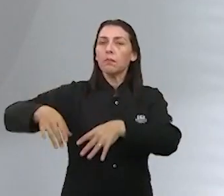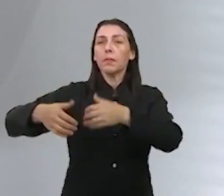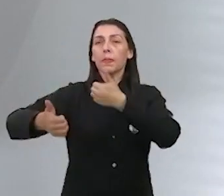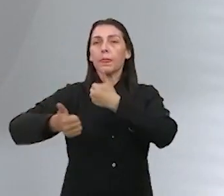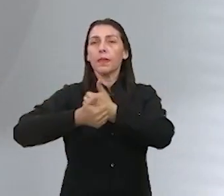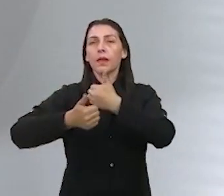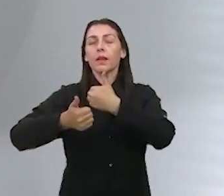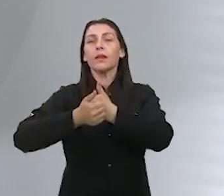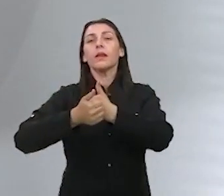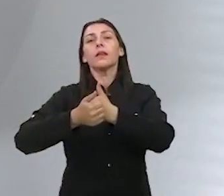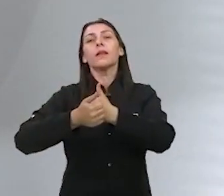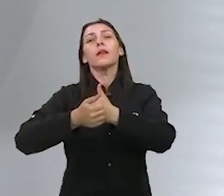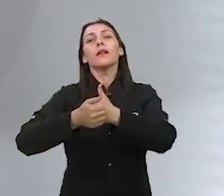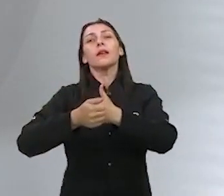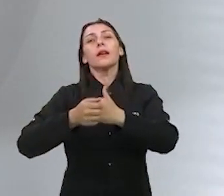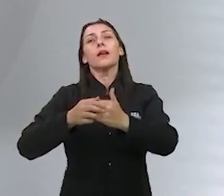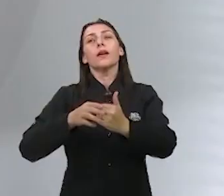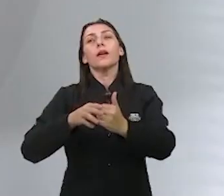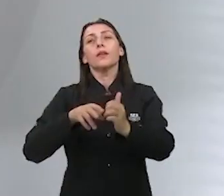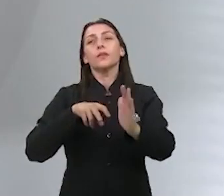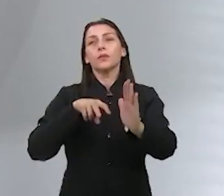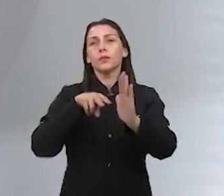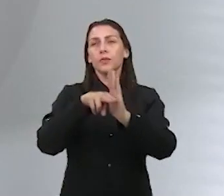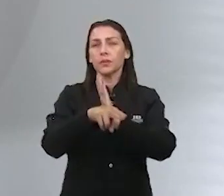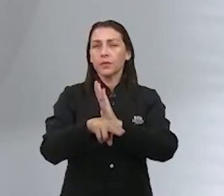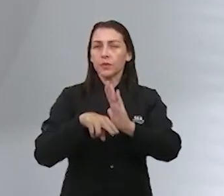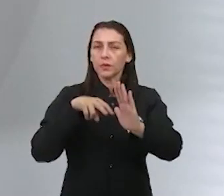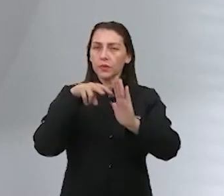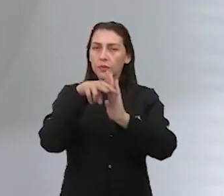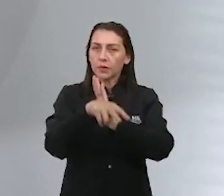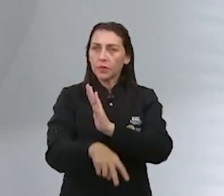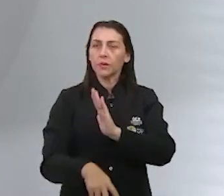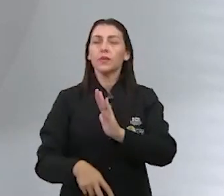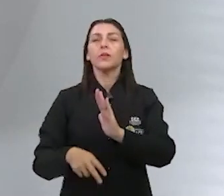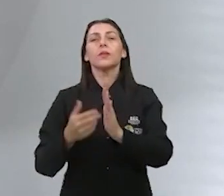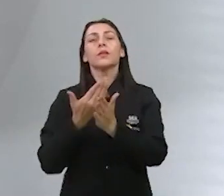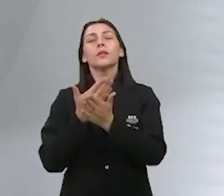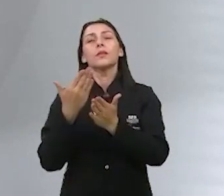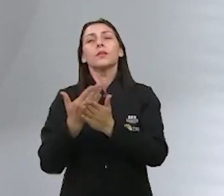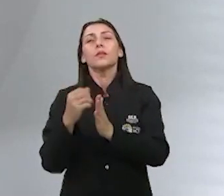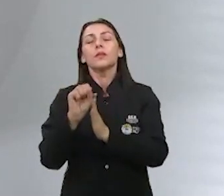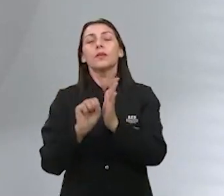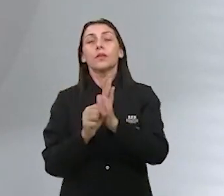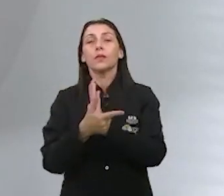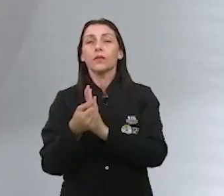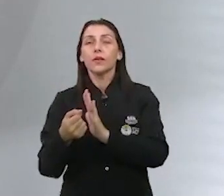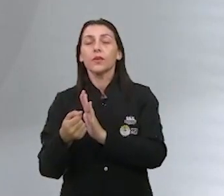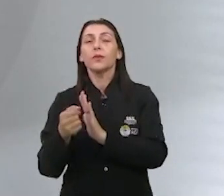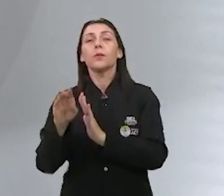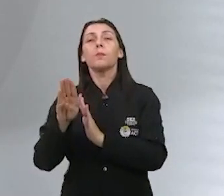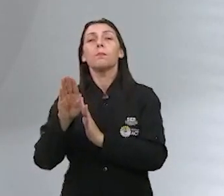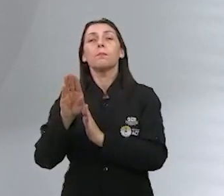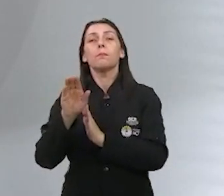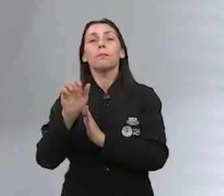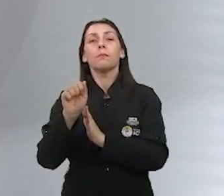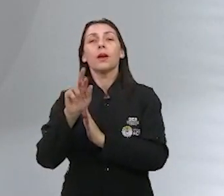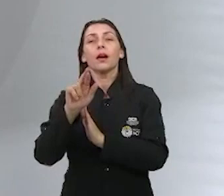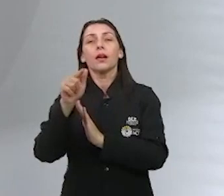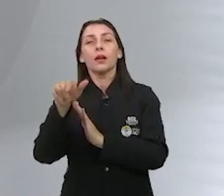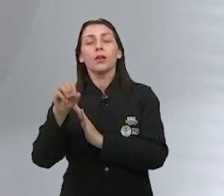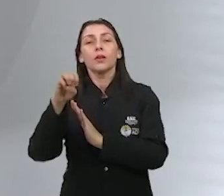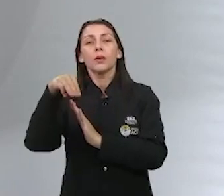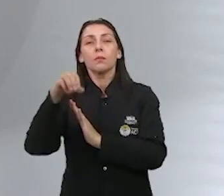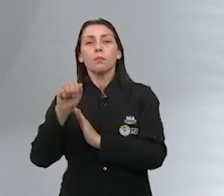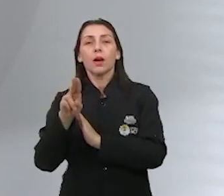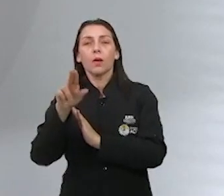próximas a ferrovias também, ferrovias da época do Barão de Mauá ainda, tá? Início do século XX. E essas áreas estão sendo